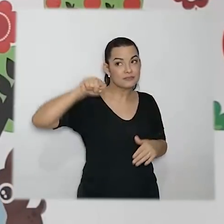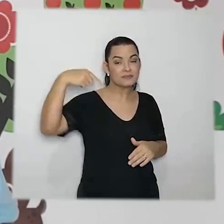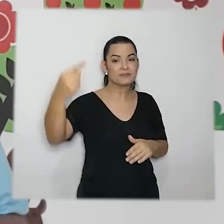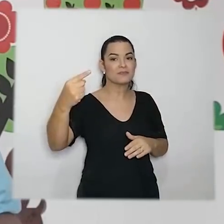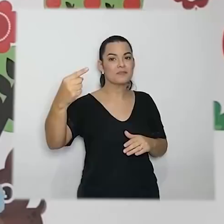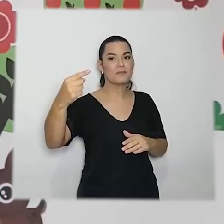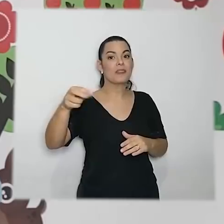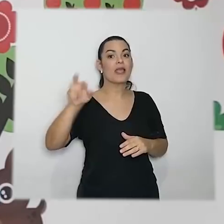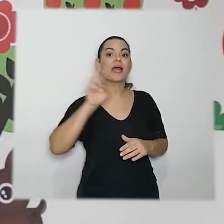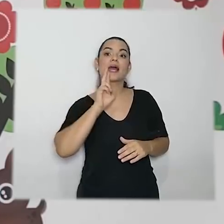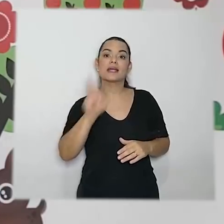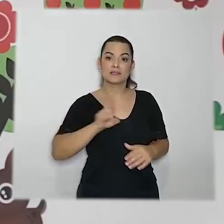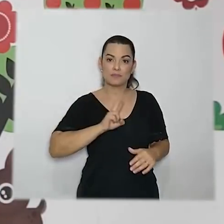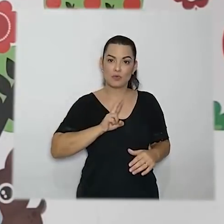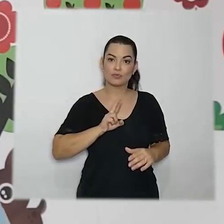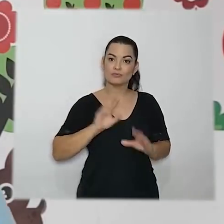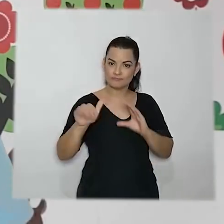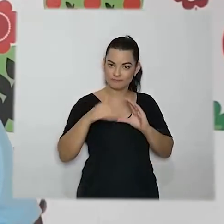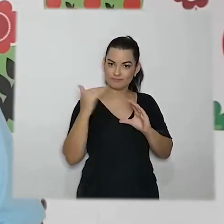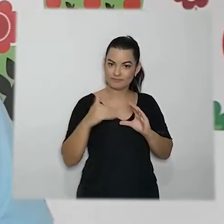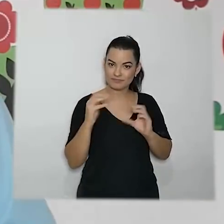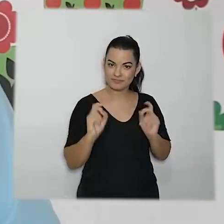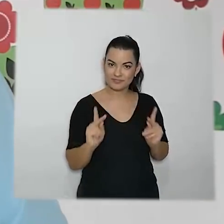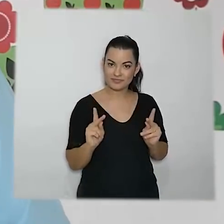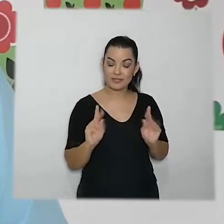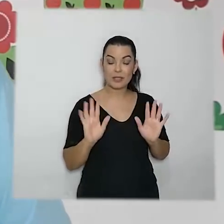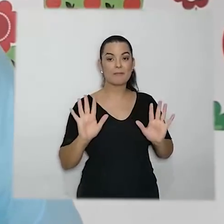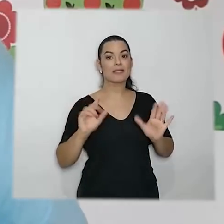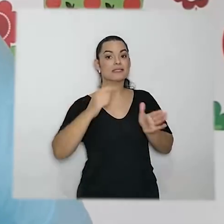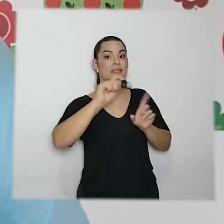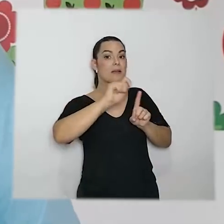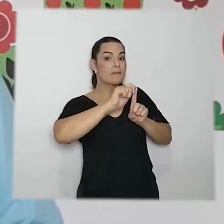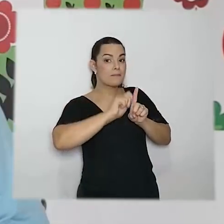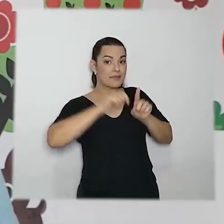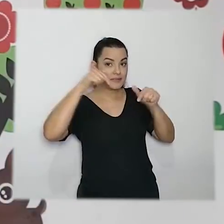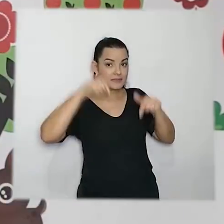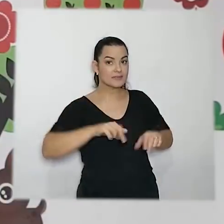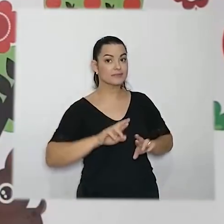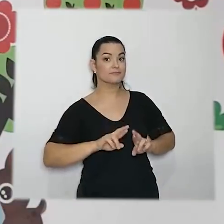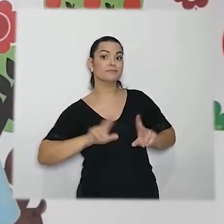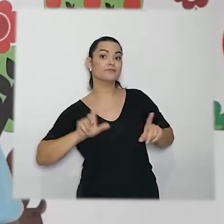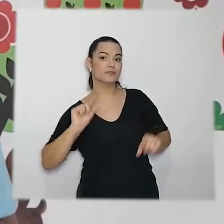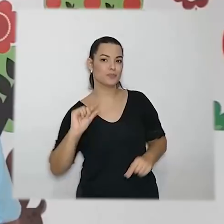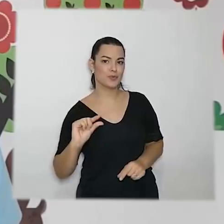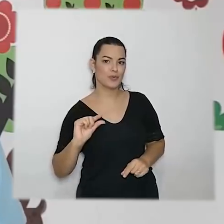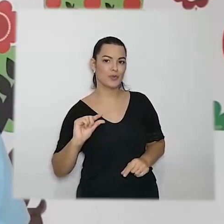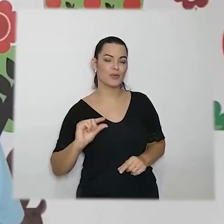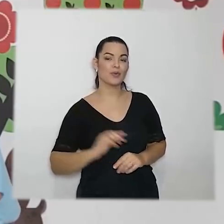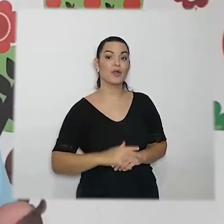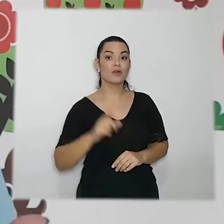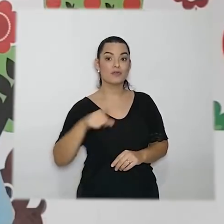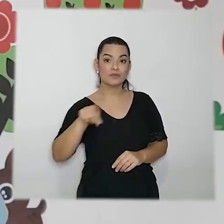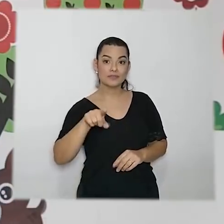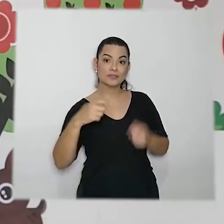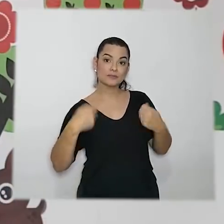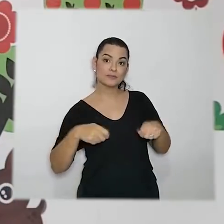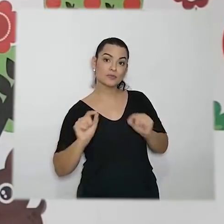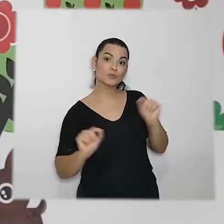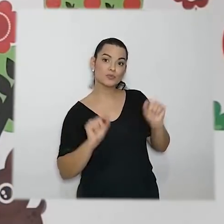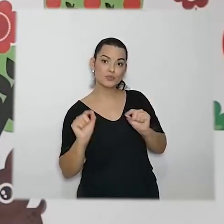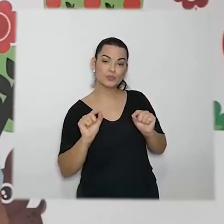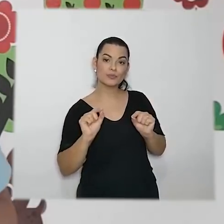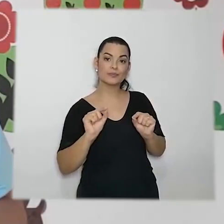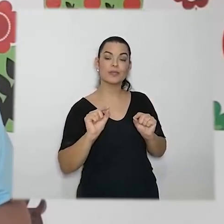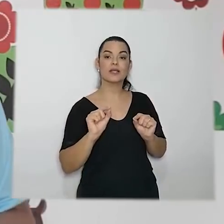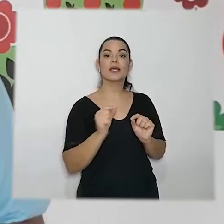formulário. Só que esse mês, ele é um pouquinho diferente. Vocês vão precisar preparar